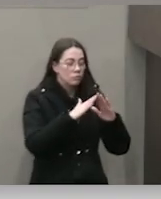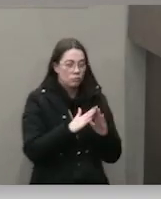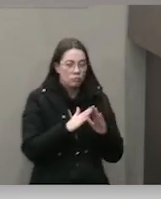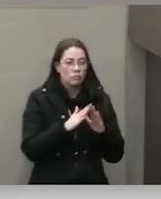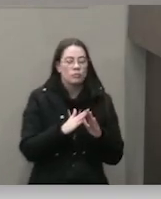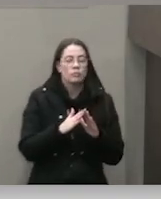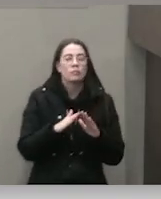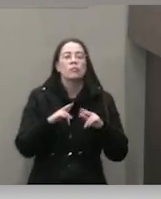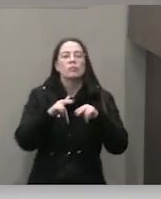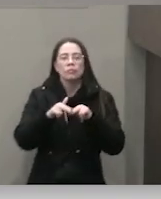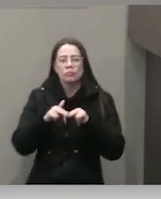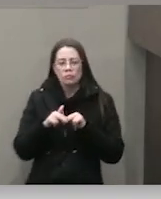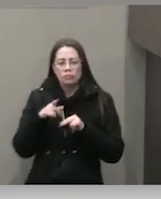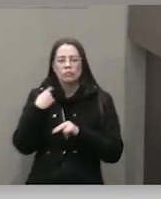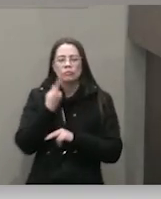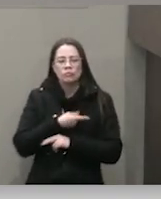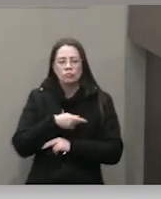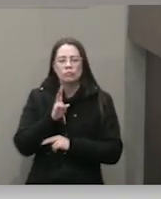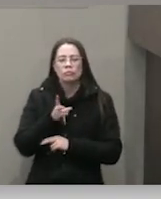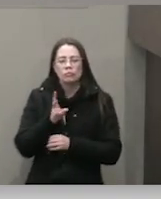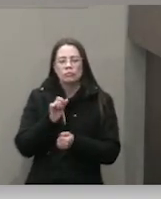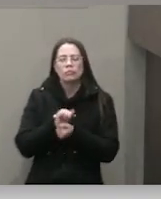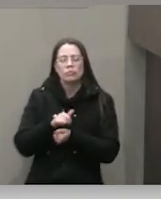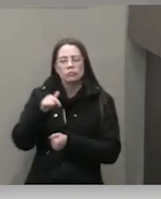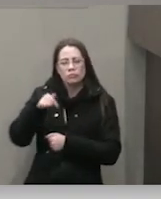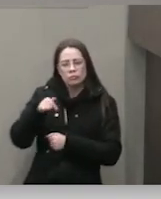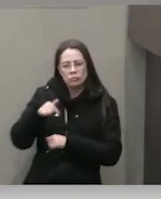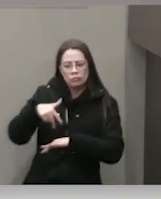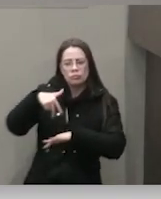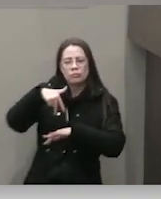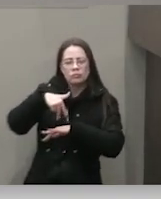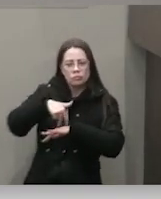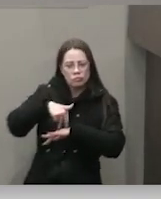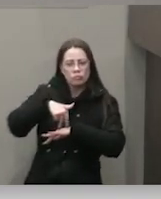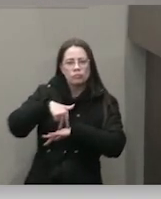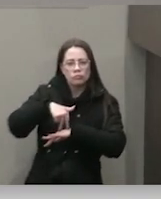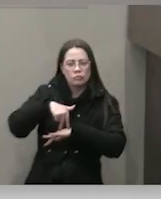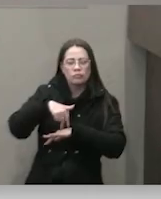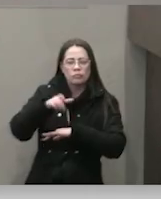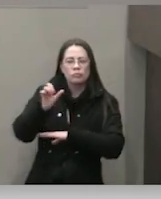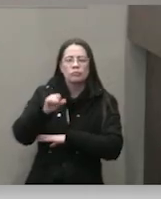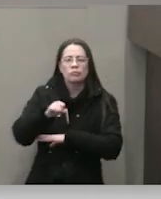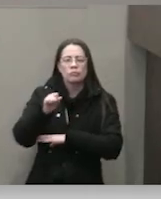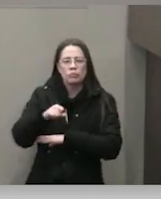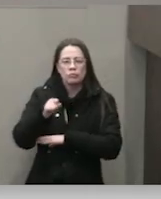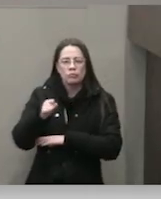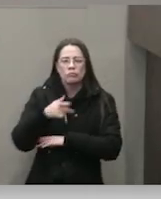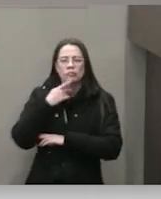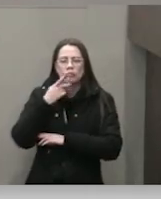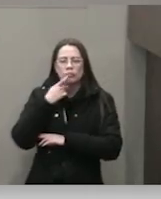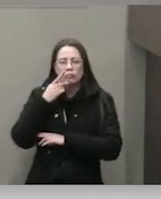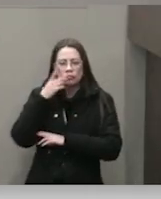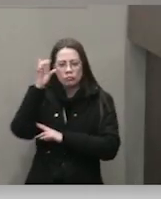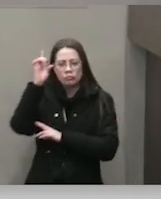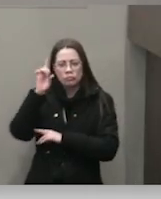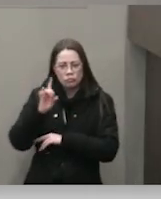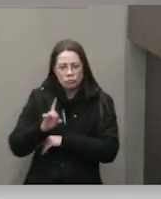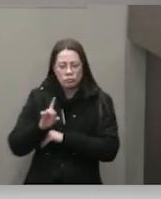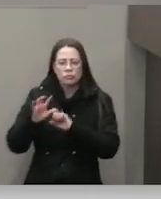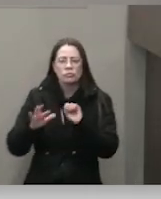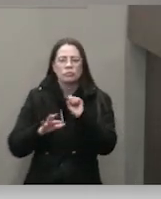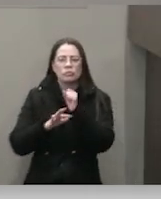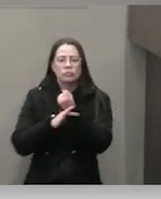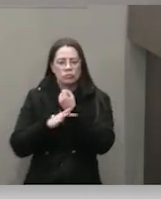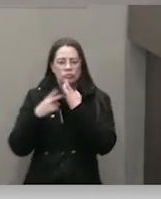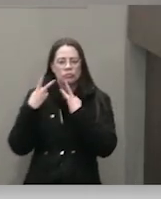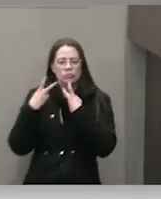senhores. E por isso estaremos sempre aqui, em cima do plenário, em cima da tribuna, batendo e brigando por direitos e garantias e